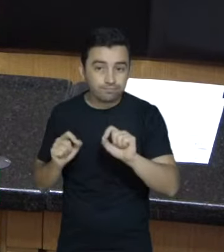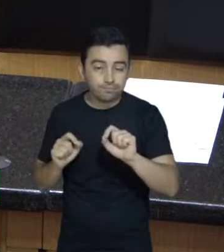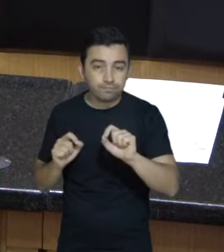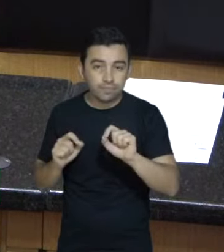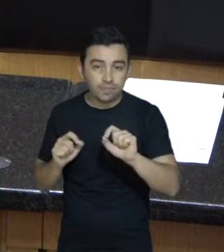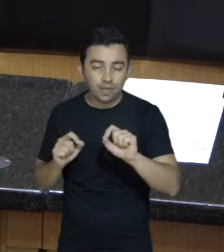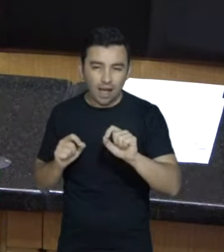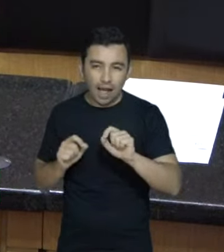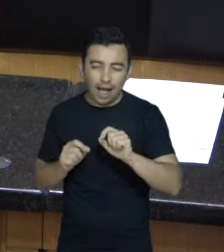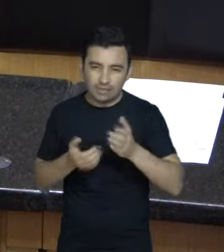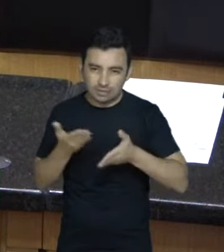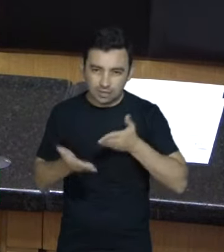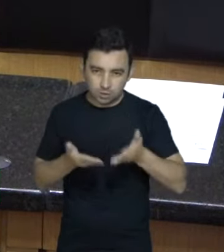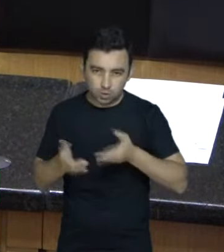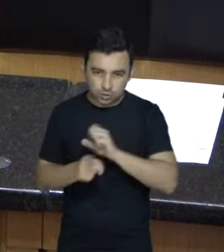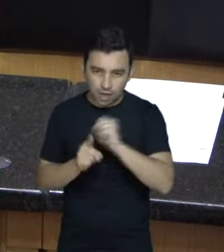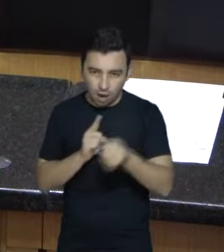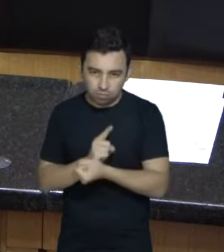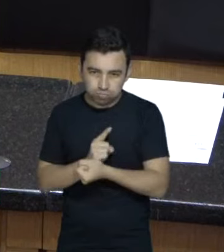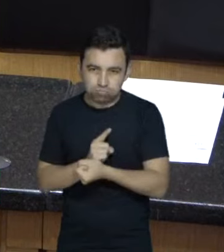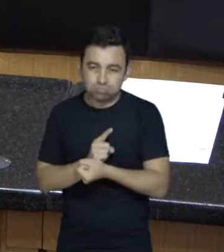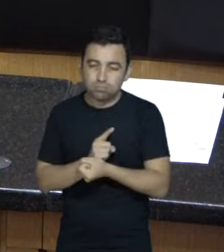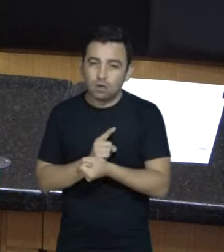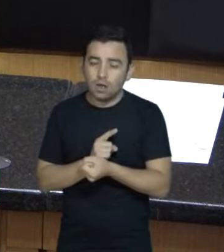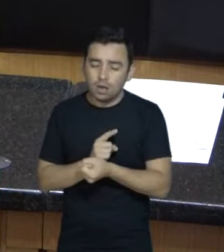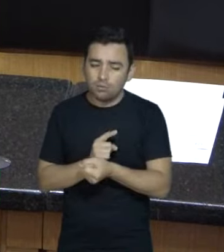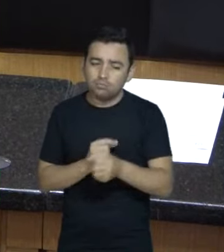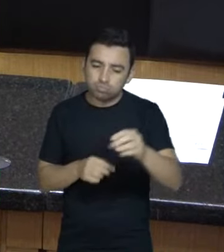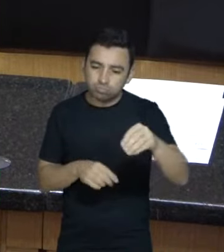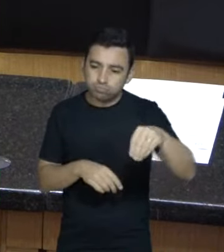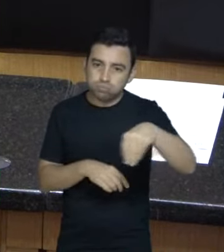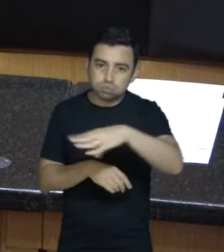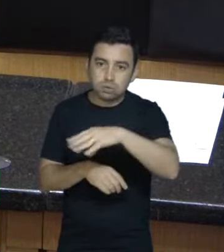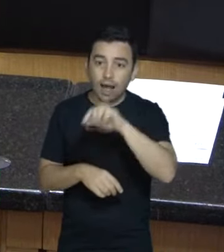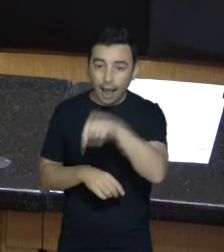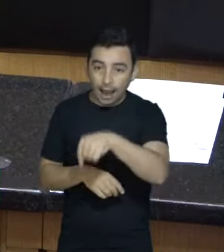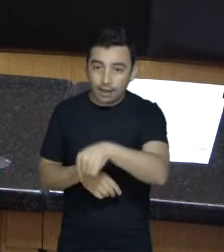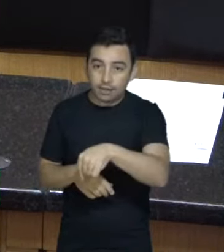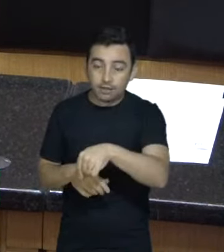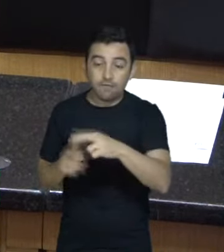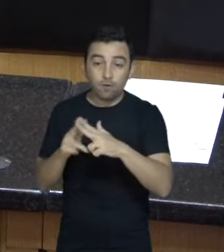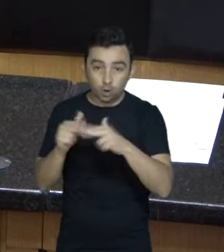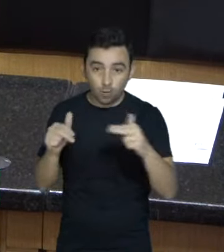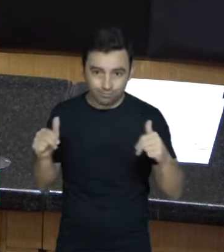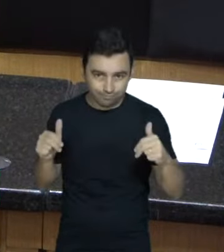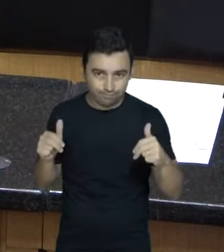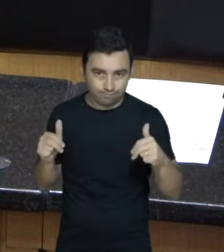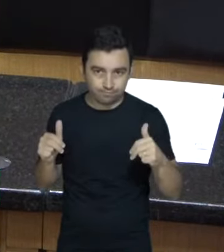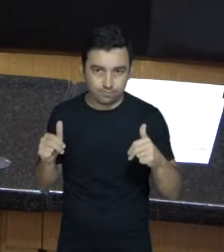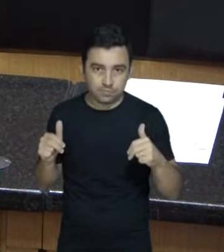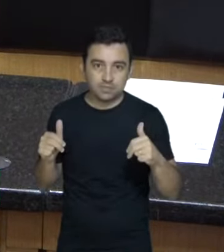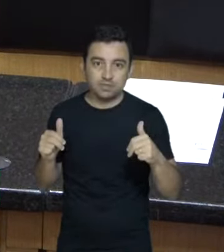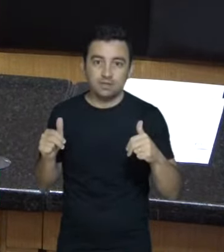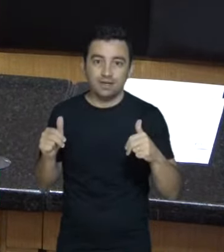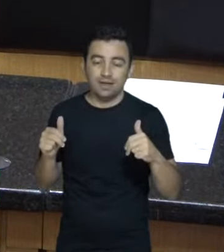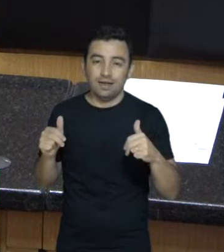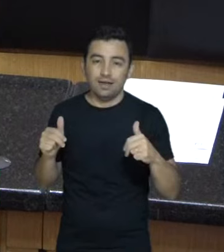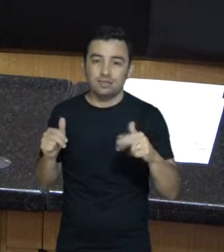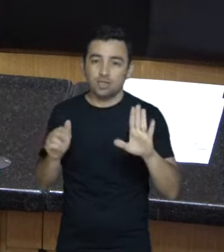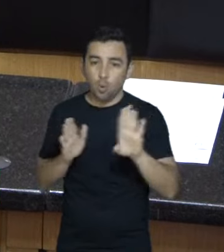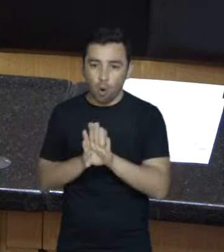assistência social de São Lourenço do Oeste encaminhou ele para Florianópolis. Ele chegou encaminhado